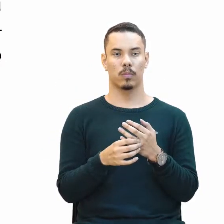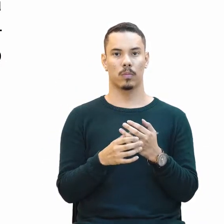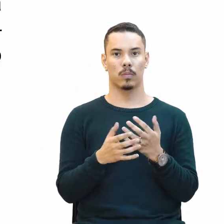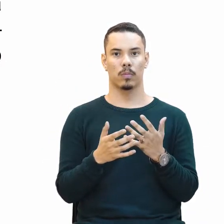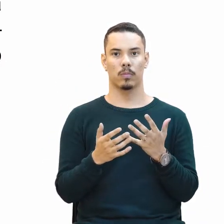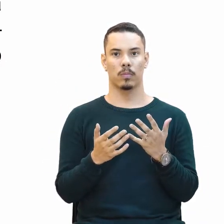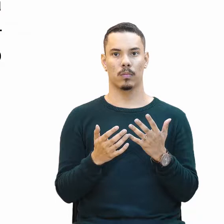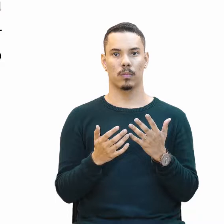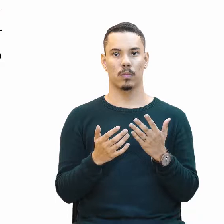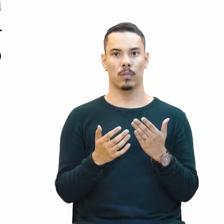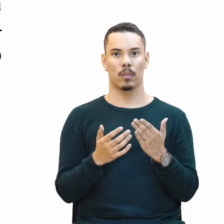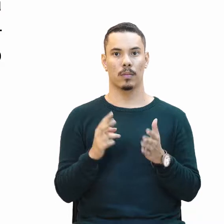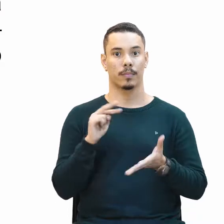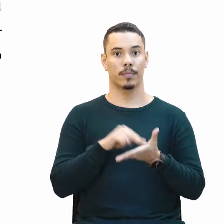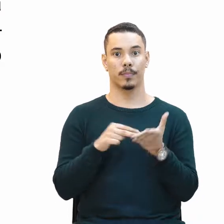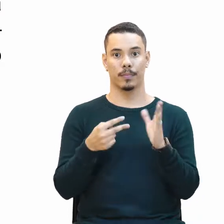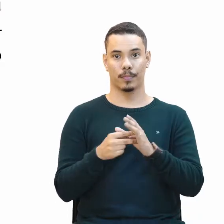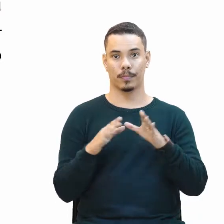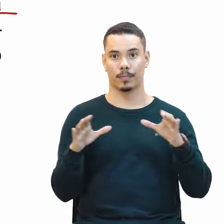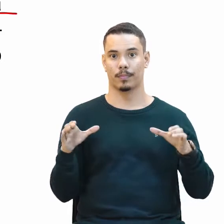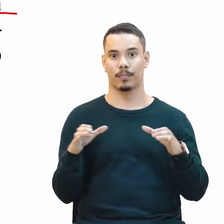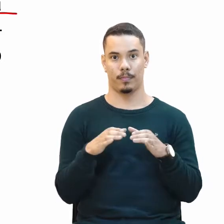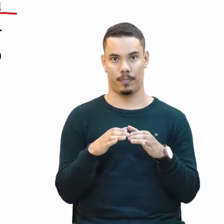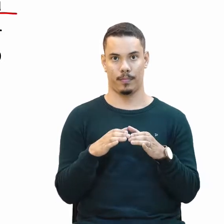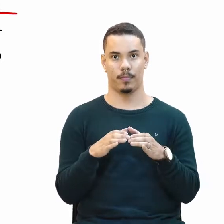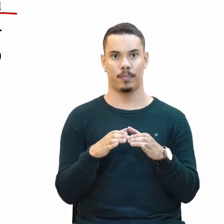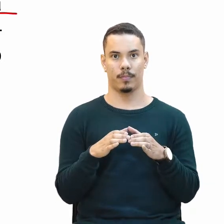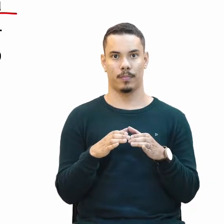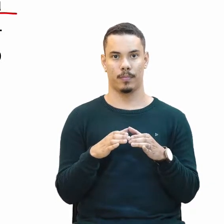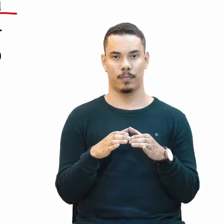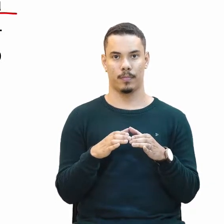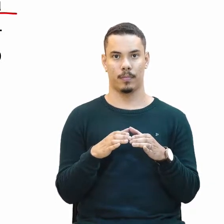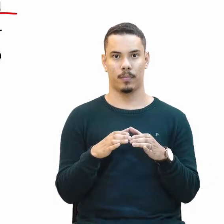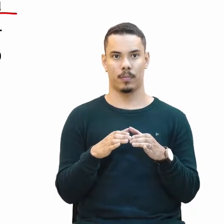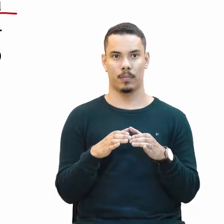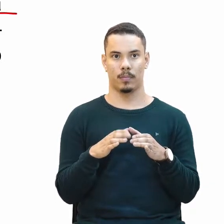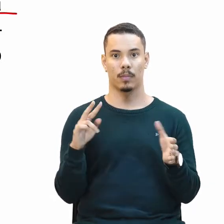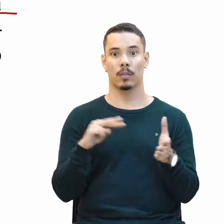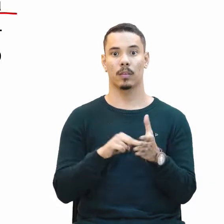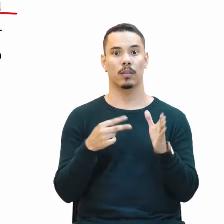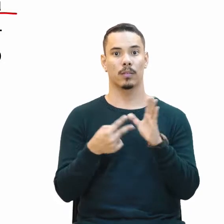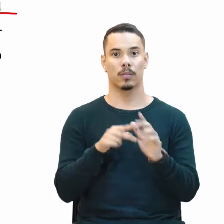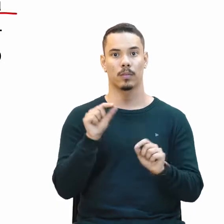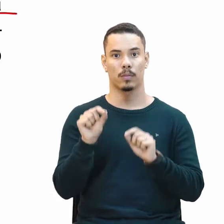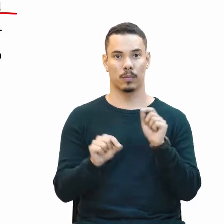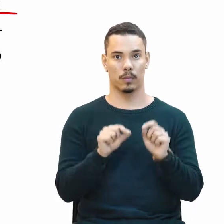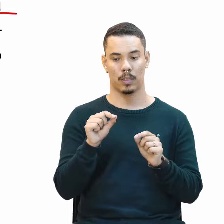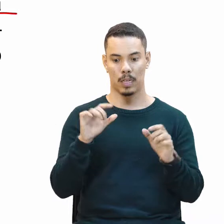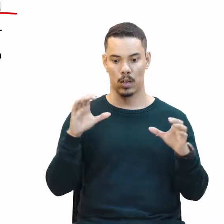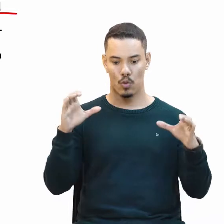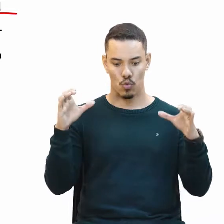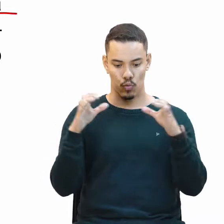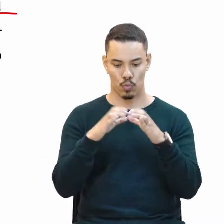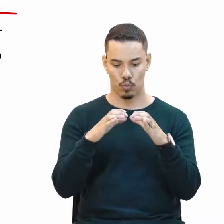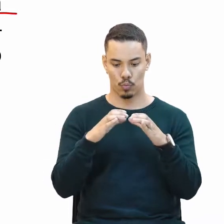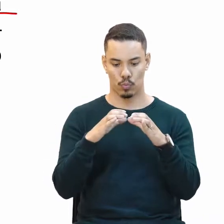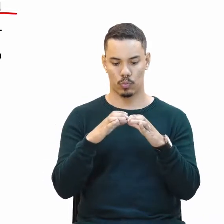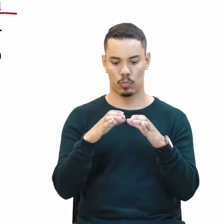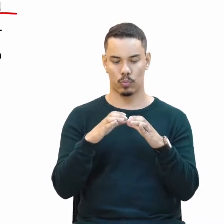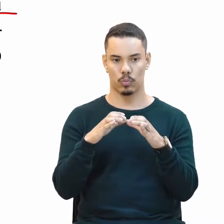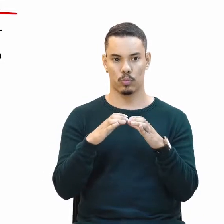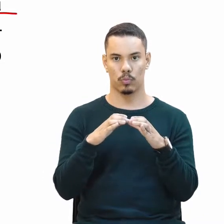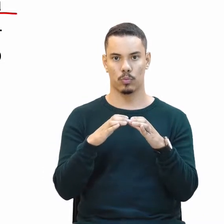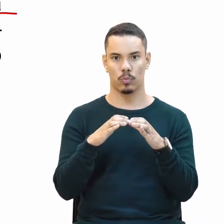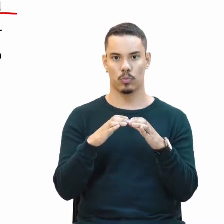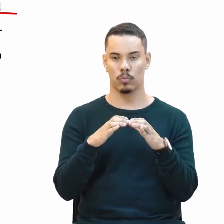só, constituía uma corrente heterodoxa, ou seja, uma corrente que é